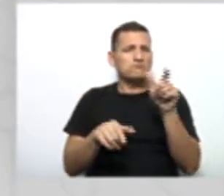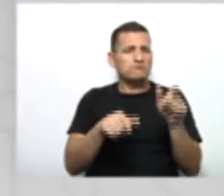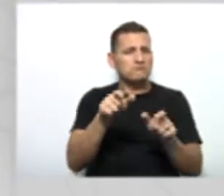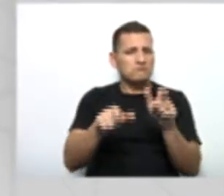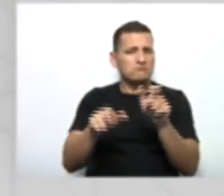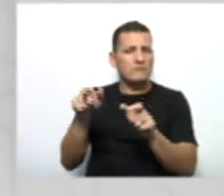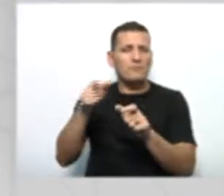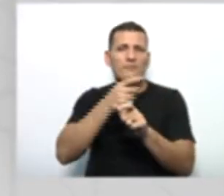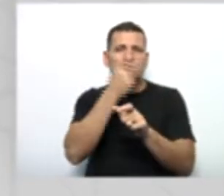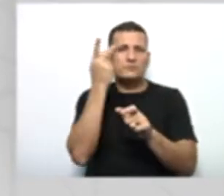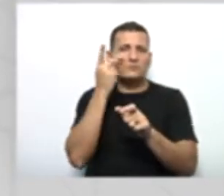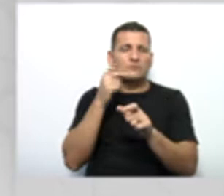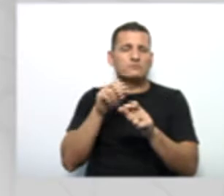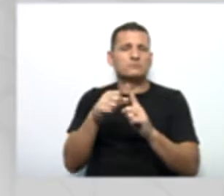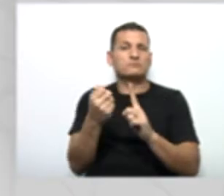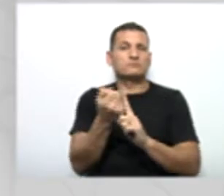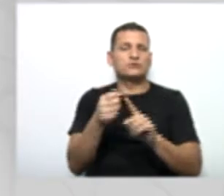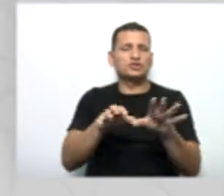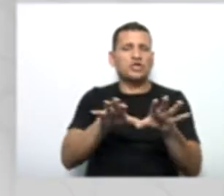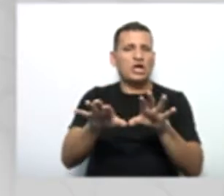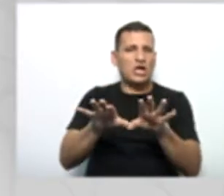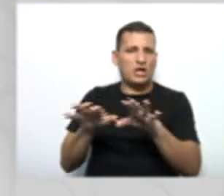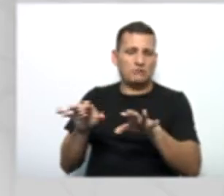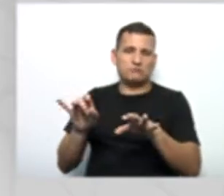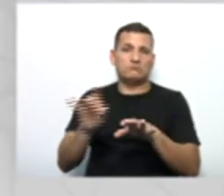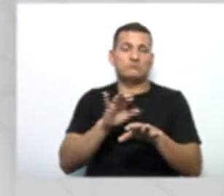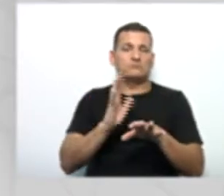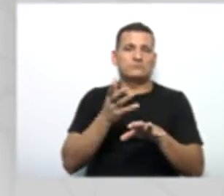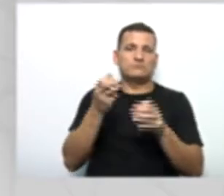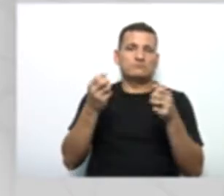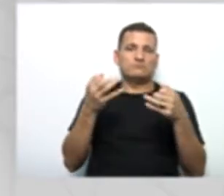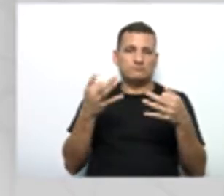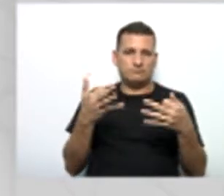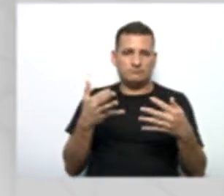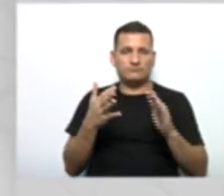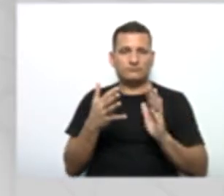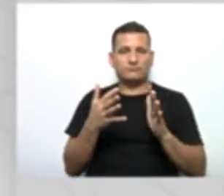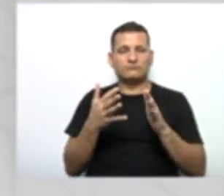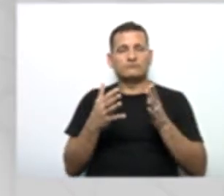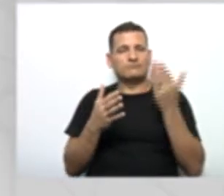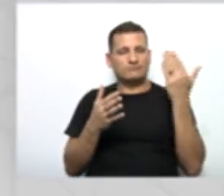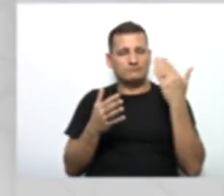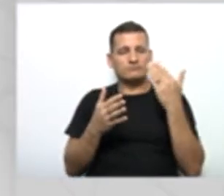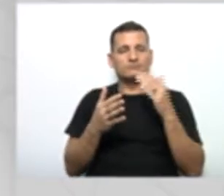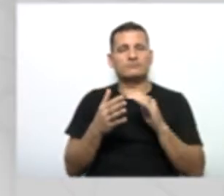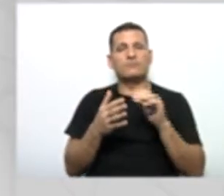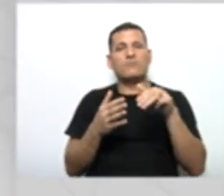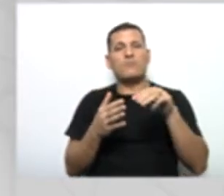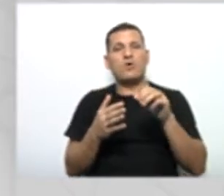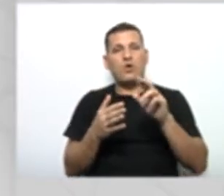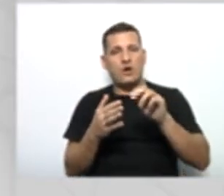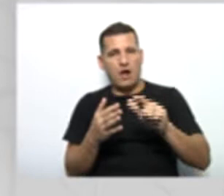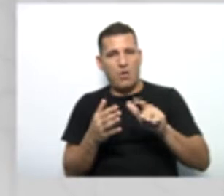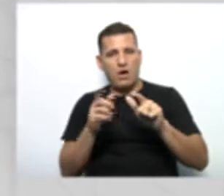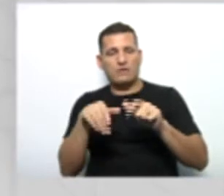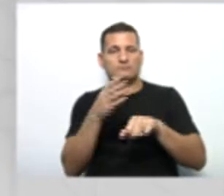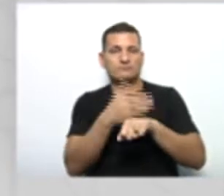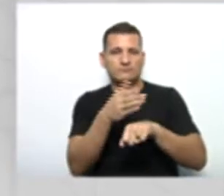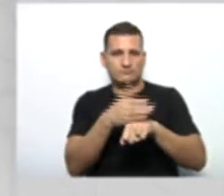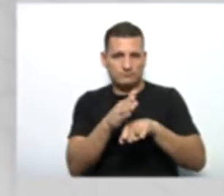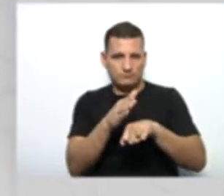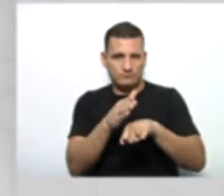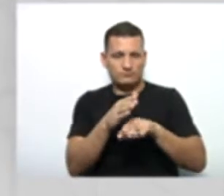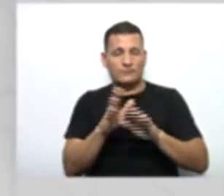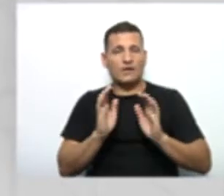indivíduos daquela sociedade. É como nós falamos na primeira aula, né? A moral, ela seria a prática e a ética seriam